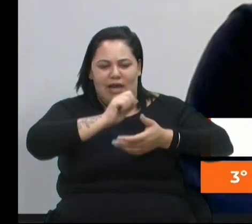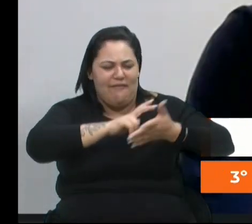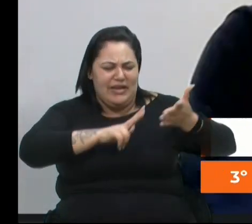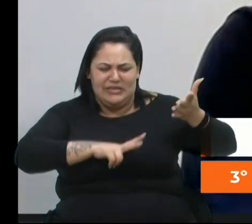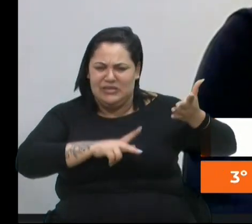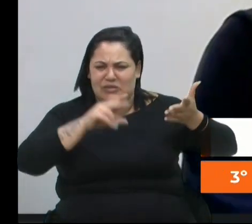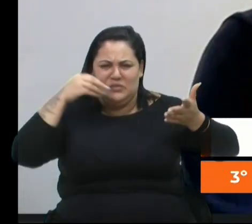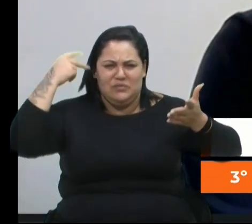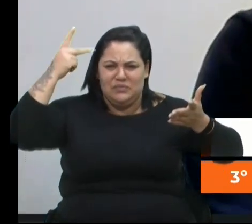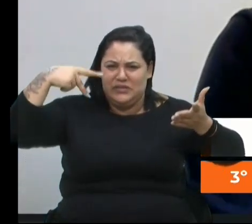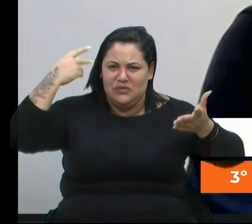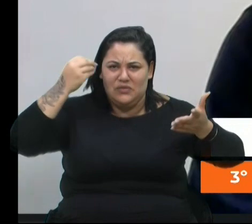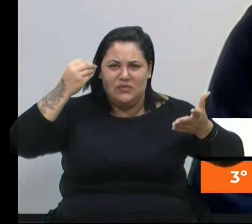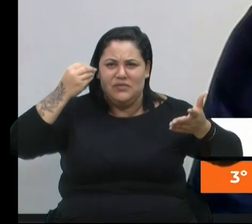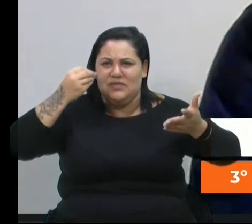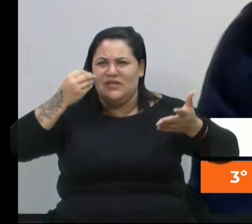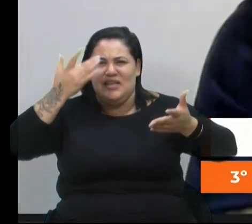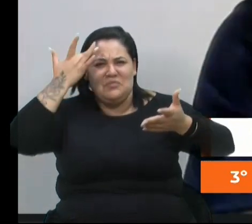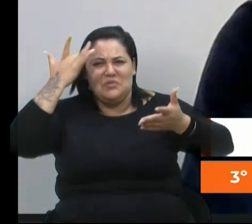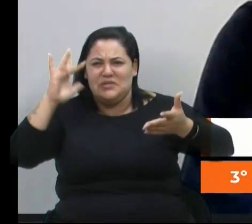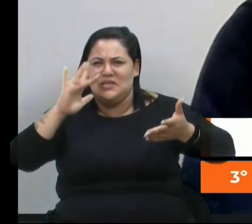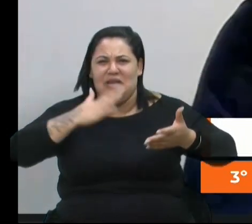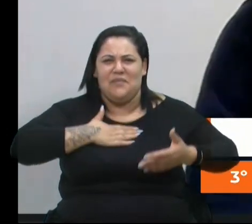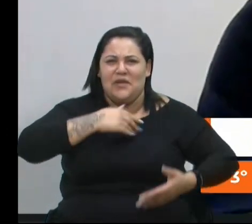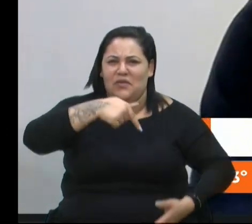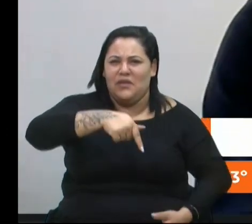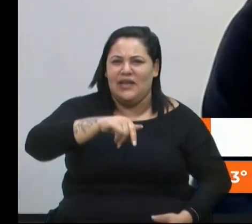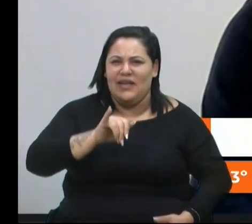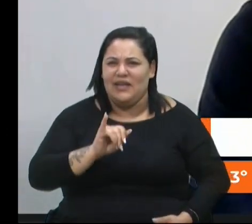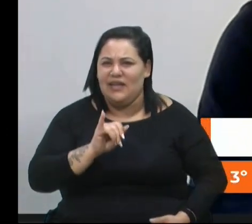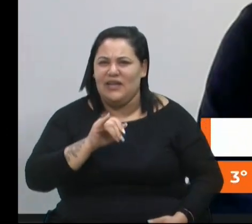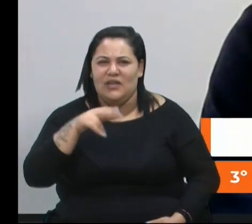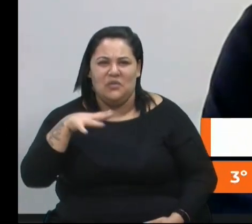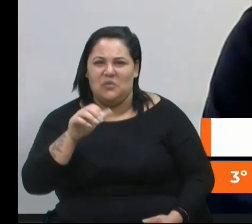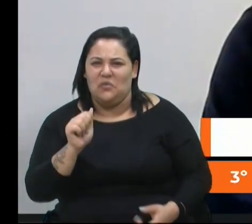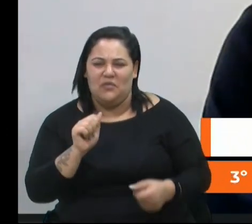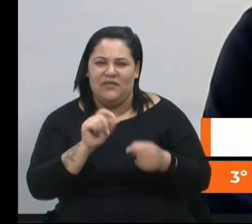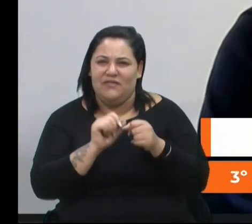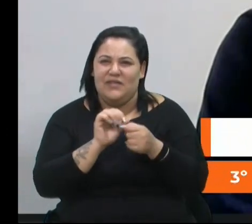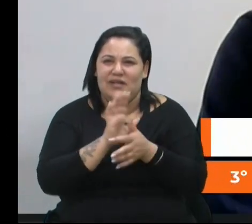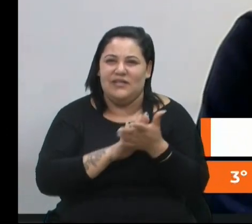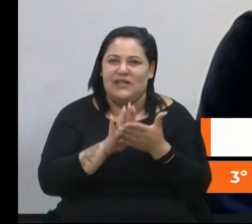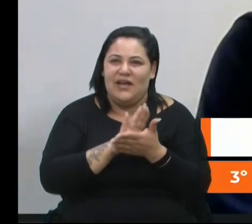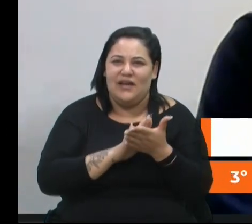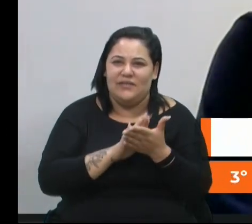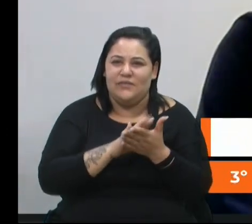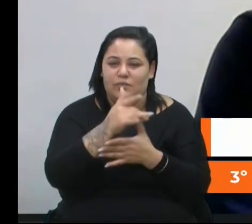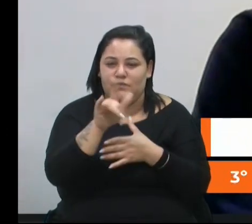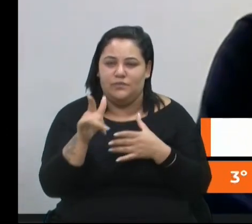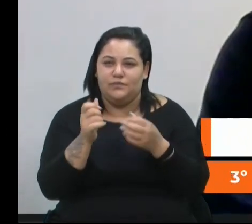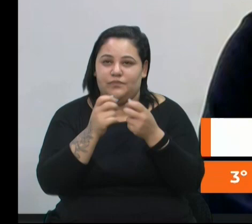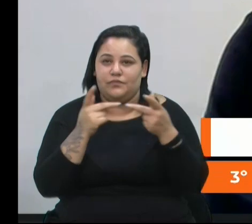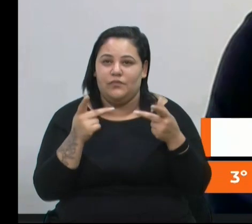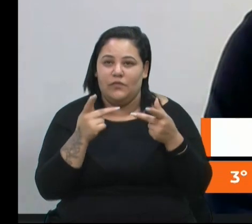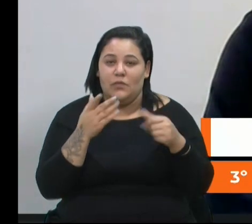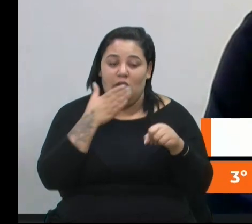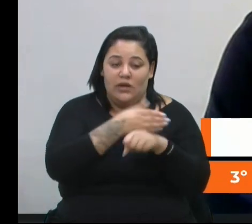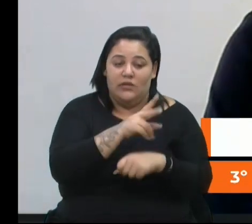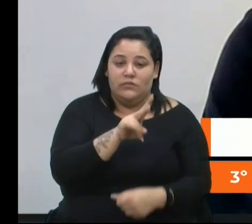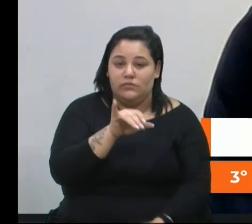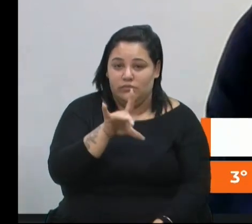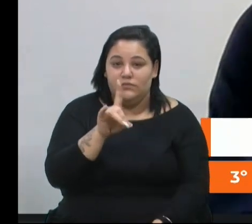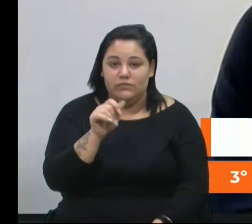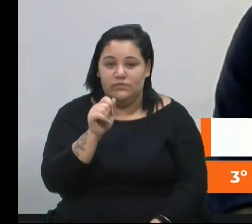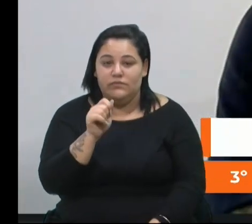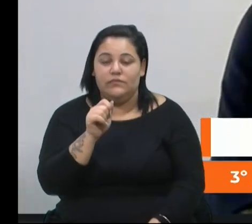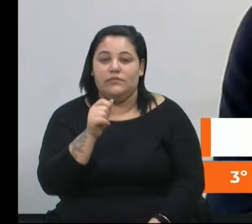sei quanto mede meu QI, enfim, outras coisas que depois, se vocês quiserem, entra lá no Vida para a gente